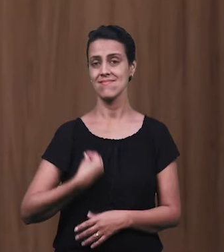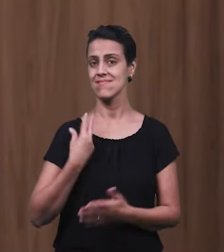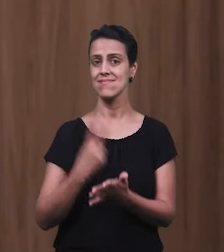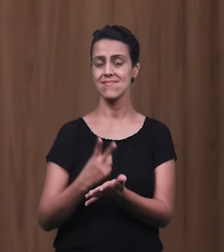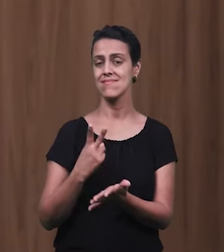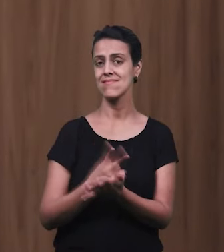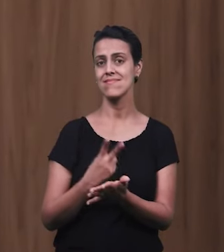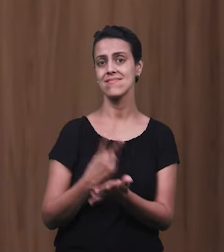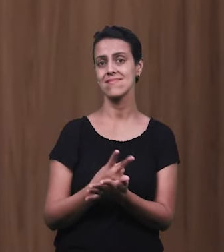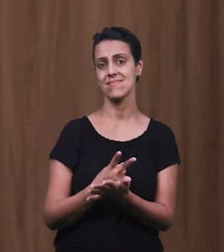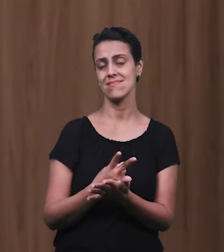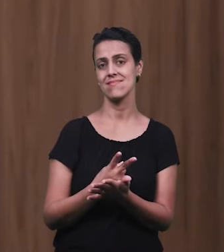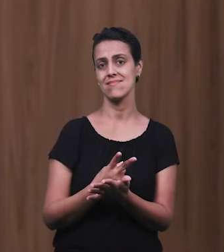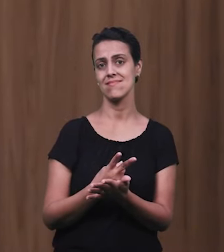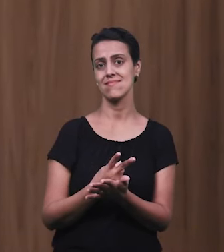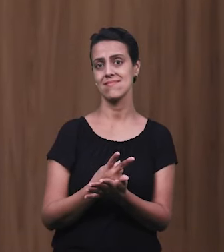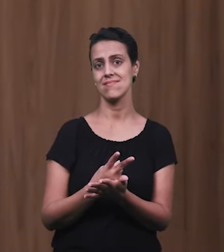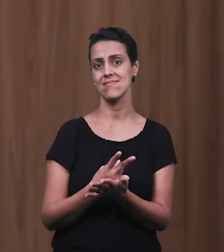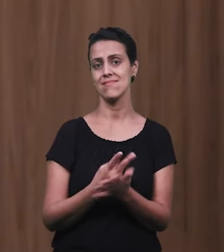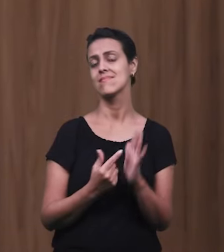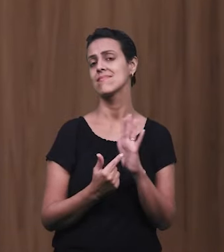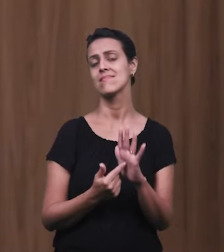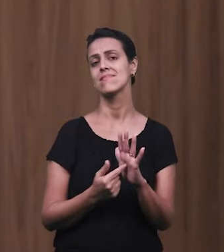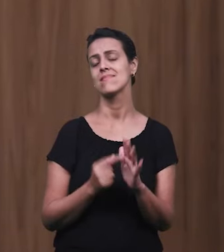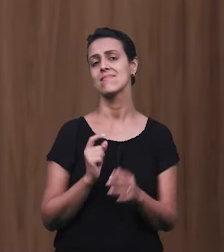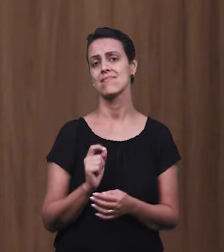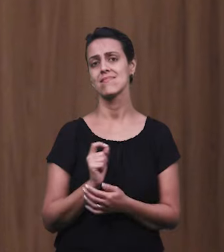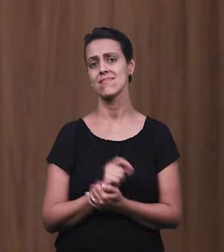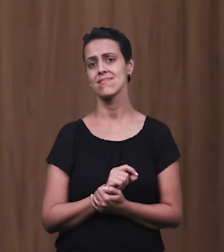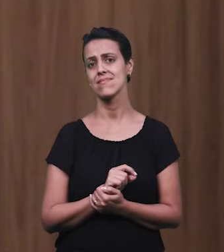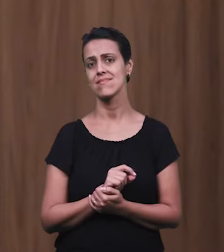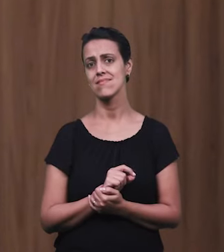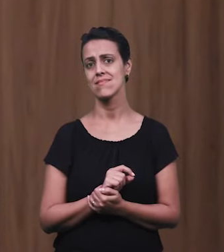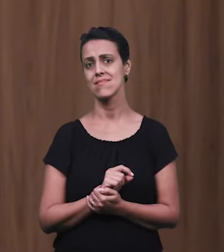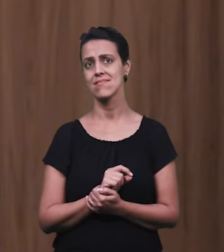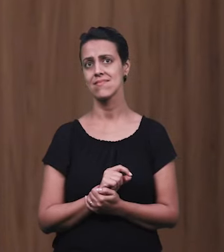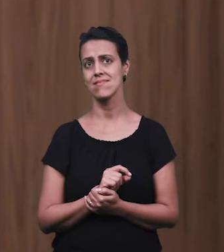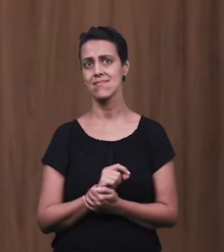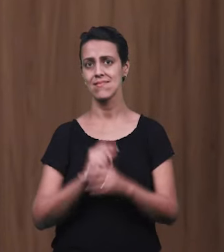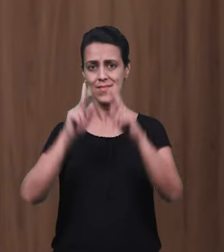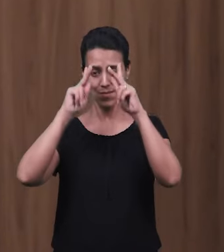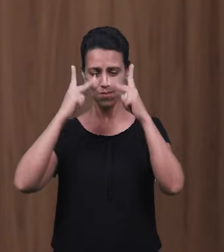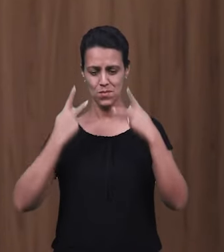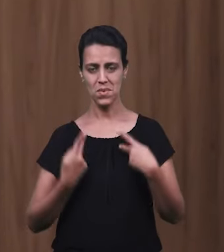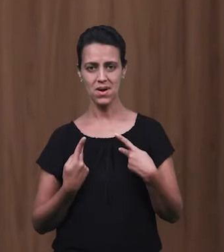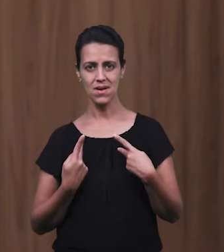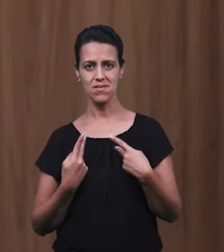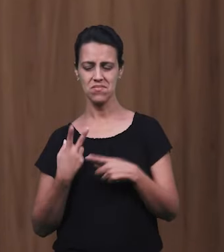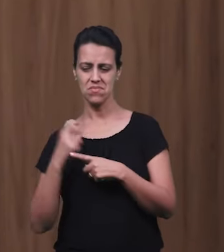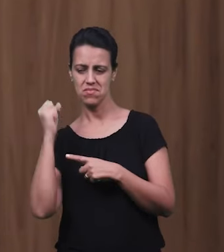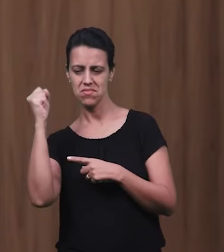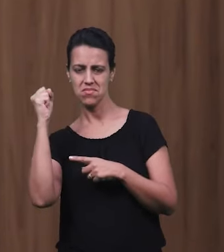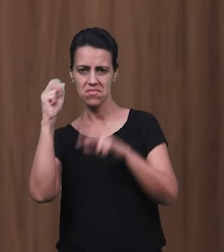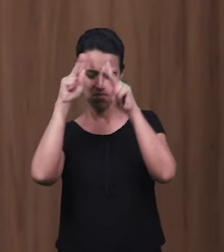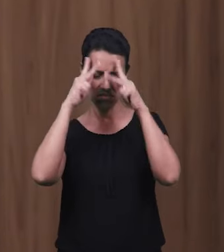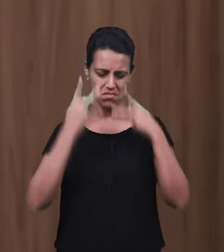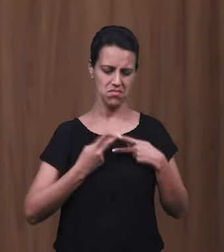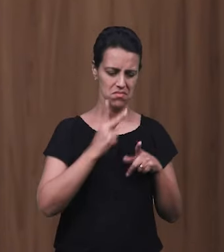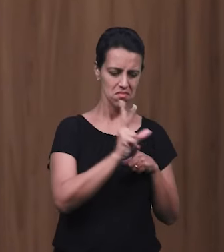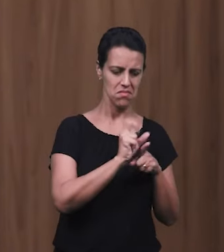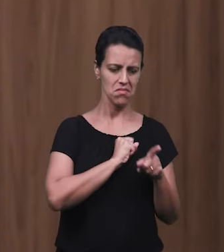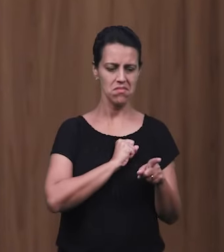momentos, mostrando o seguinte: o homem nas suas vitórias e o homem nas suas derrotas. Então, e